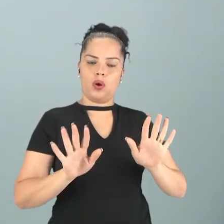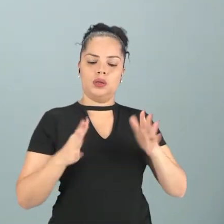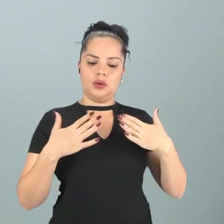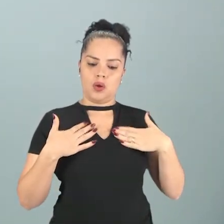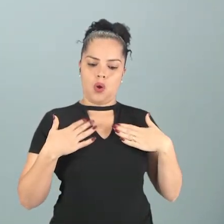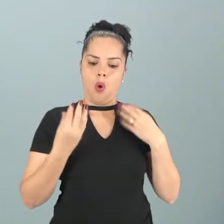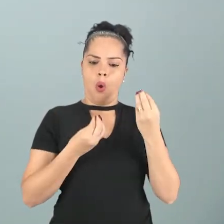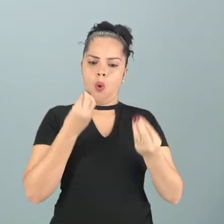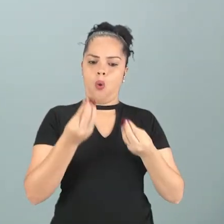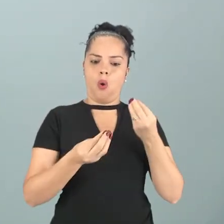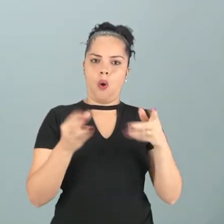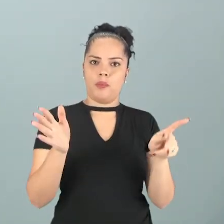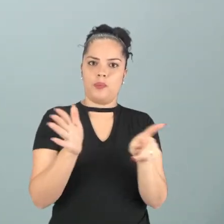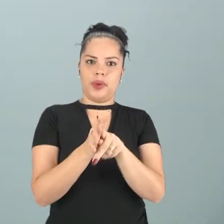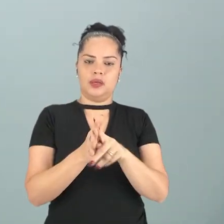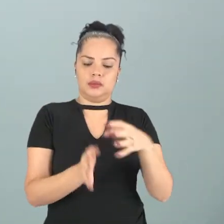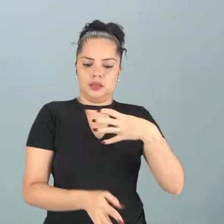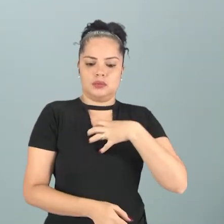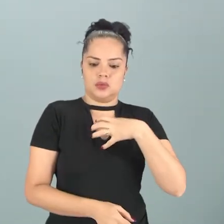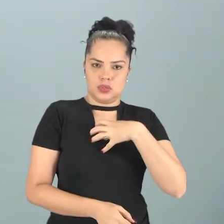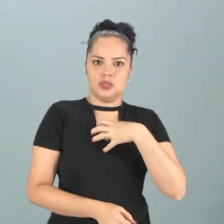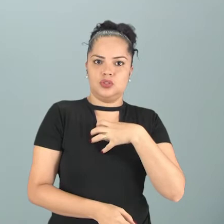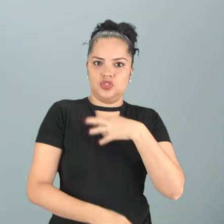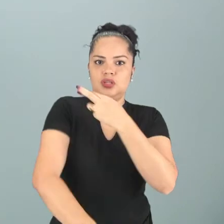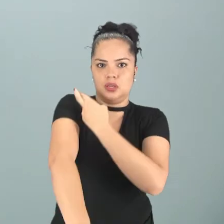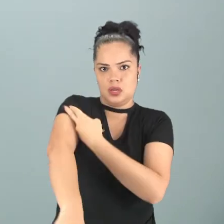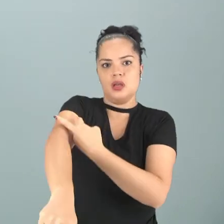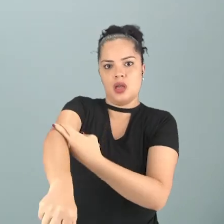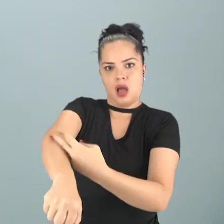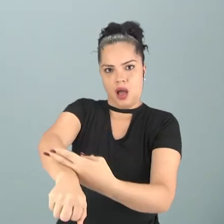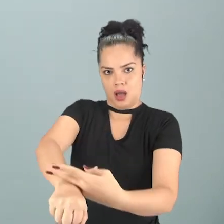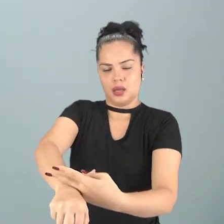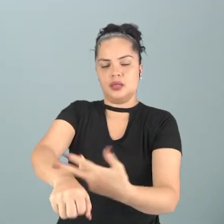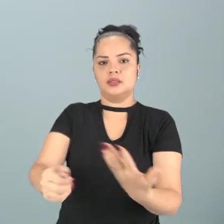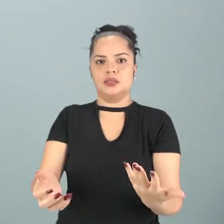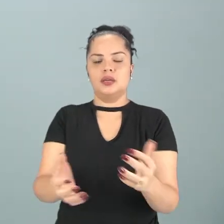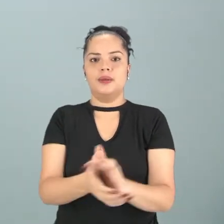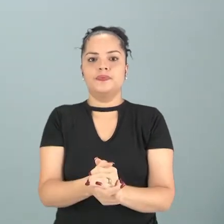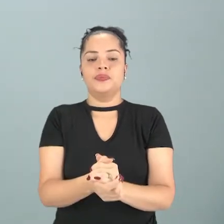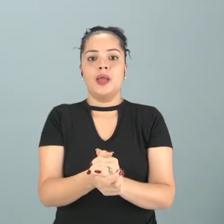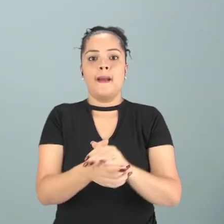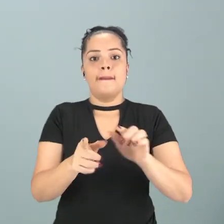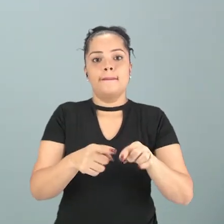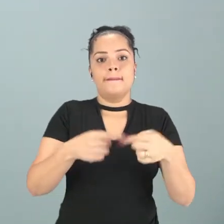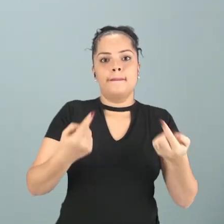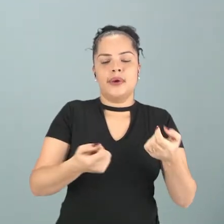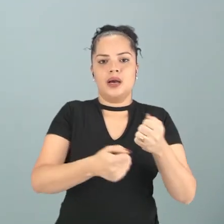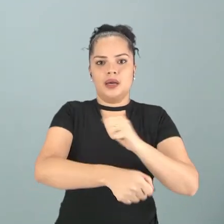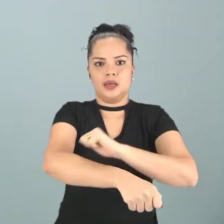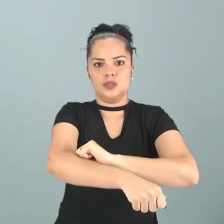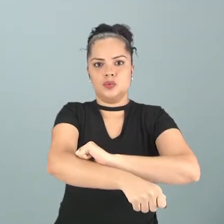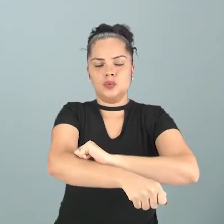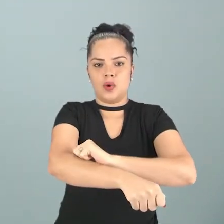autodeclara parte de uma raça. Mas o racismo, gente, ele parte dessa princípio de,